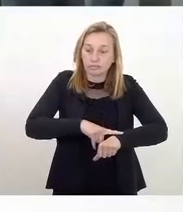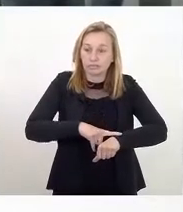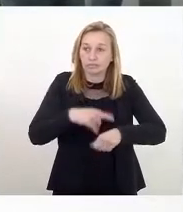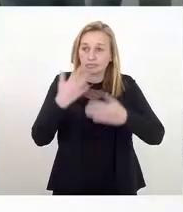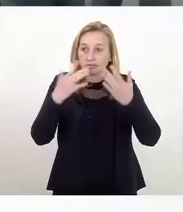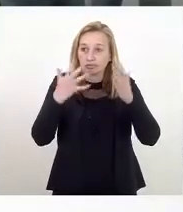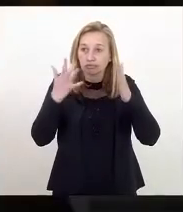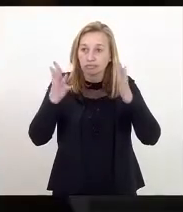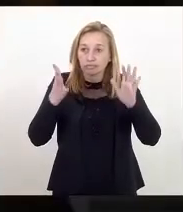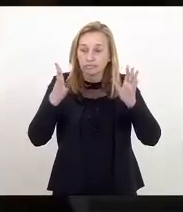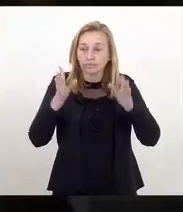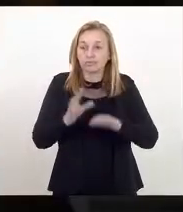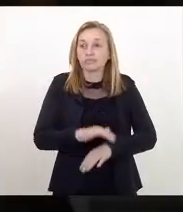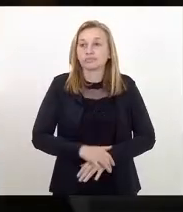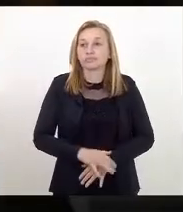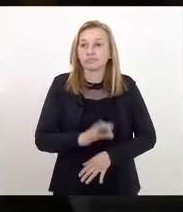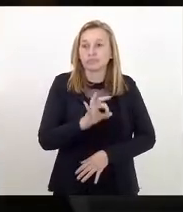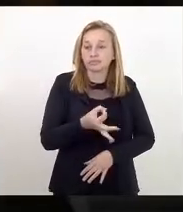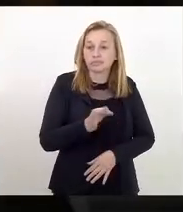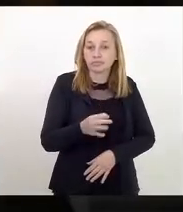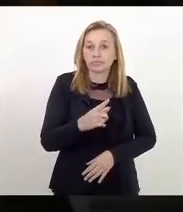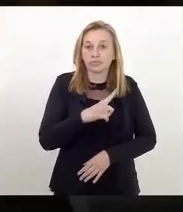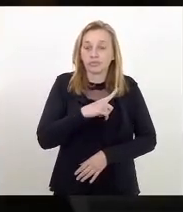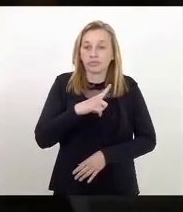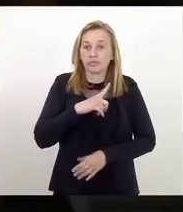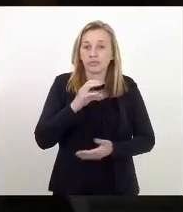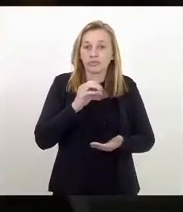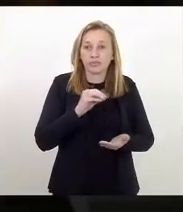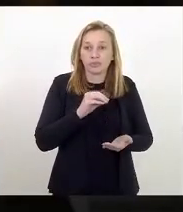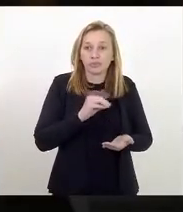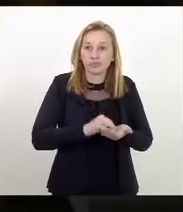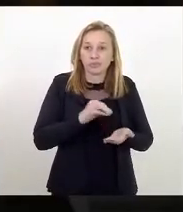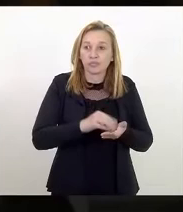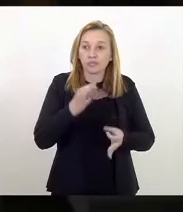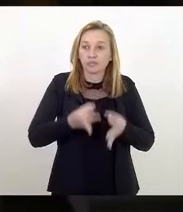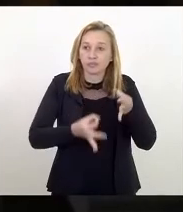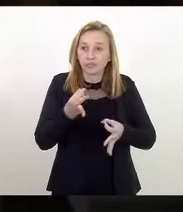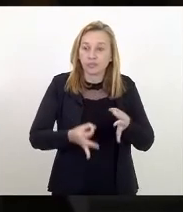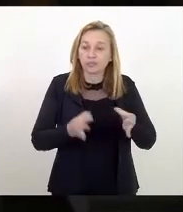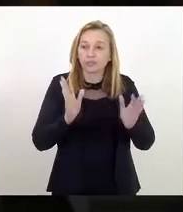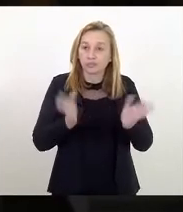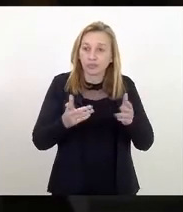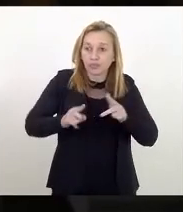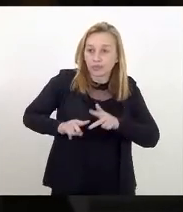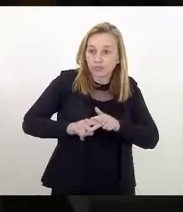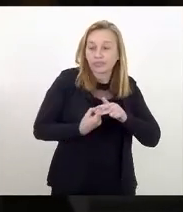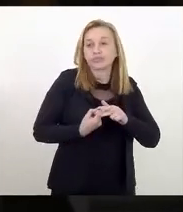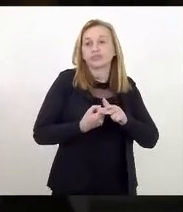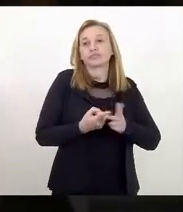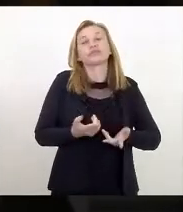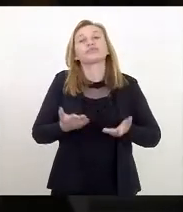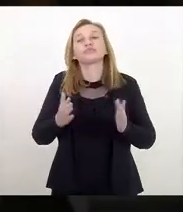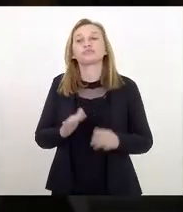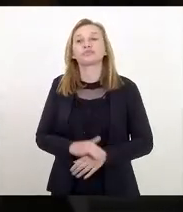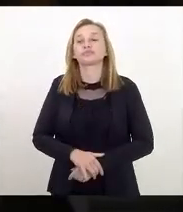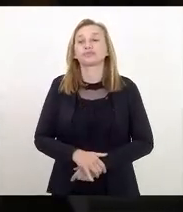e garantindo que essa injustiça seja corrigida. E aí,